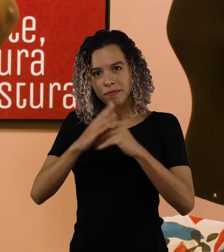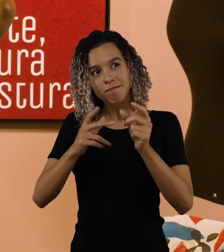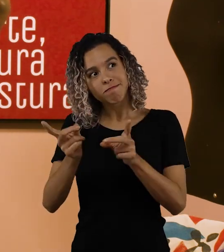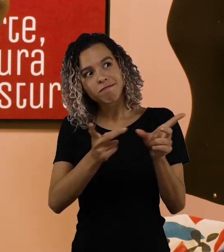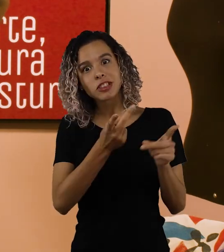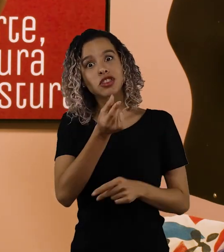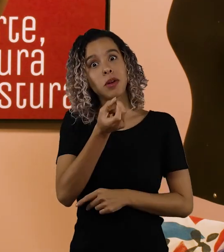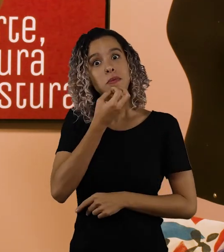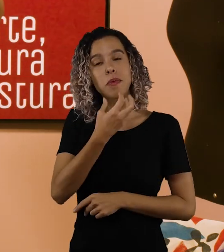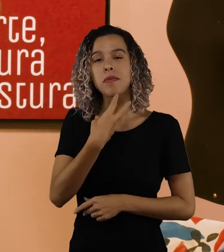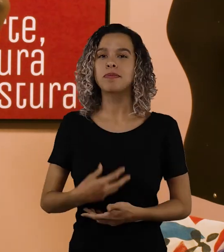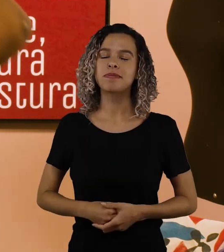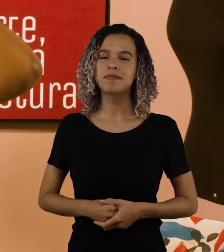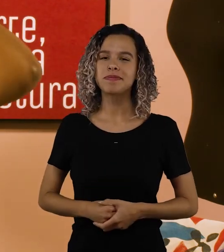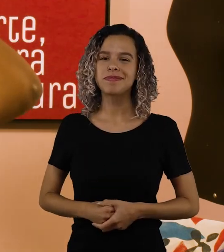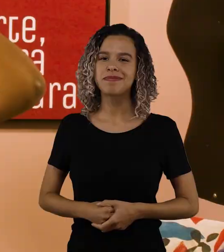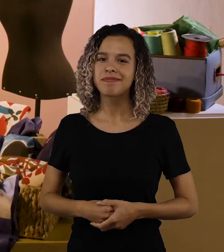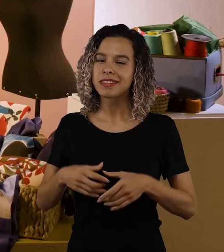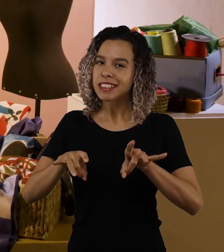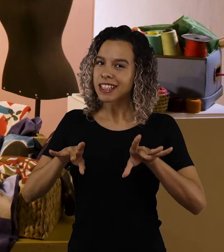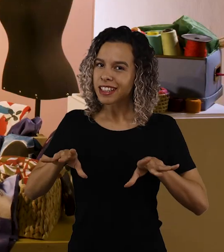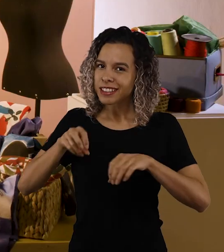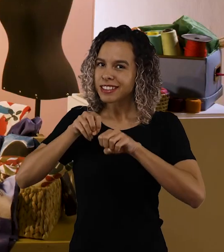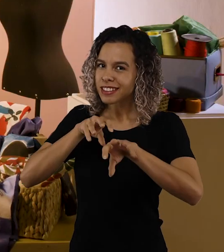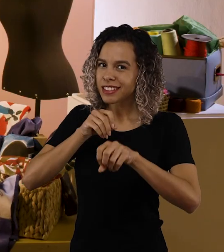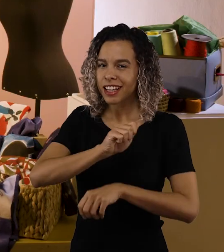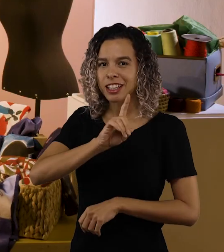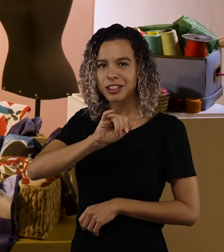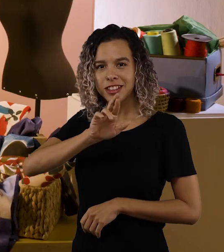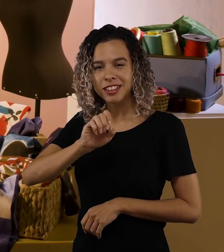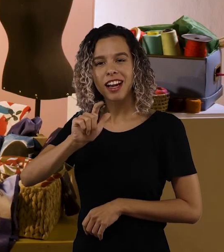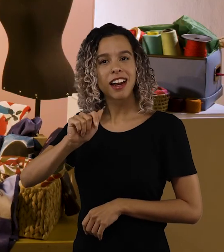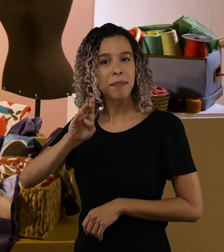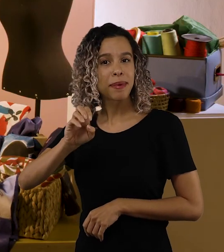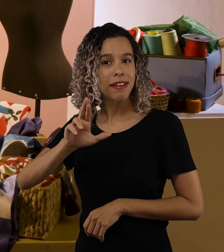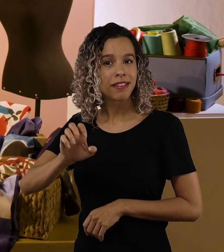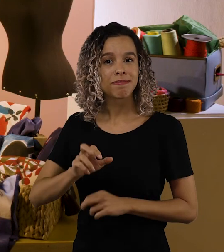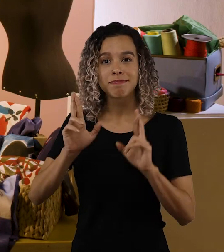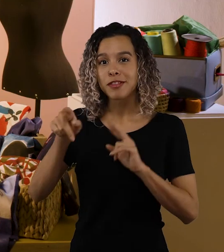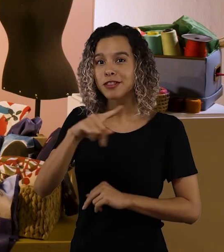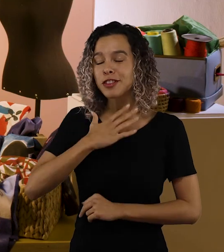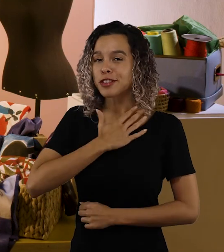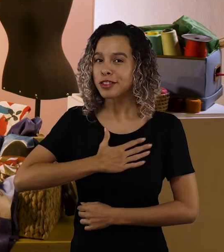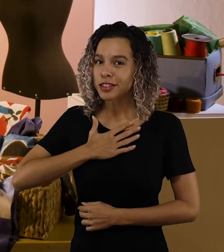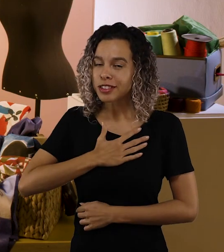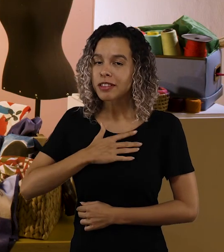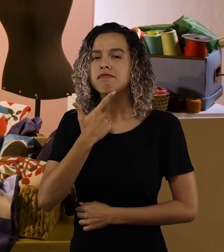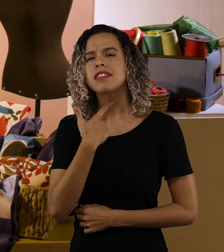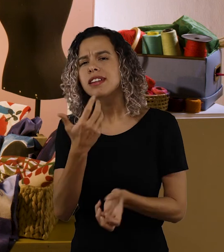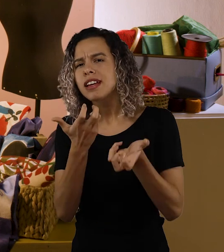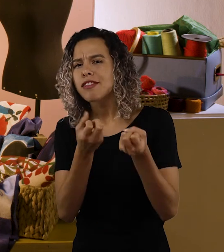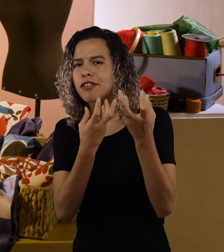manual que é muito valorizado. Bem, essa foi a nossa técnica de Adíria Laberi. Espero que vocês tenham